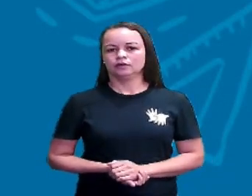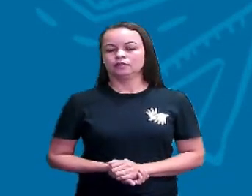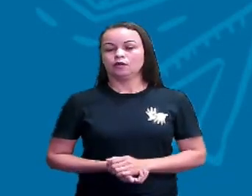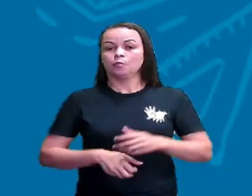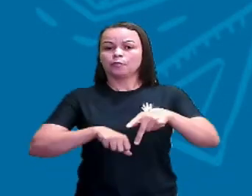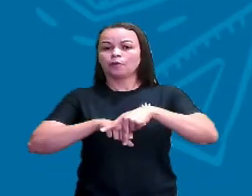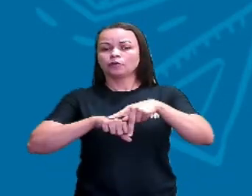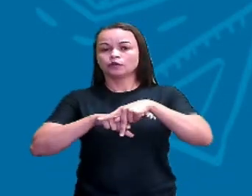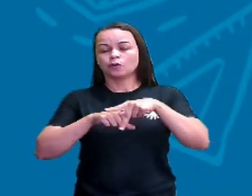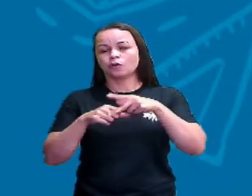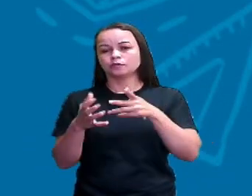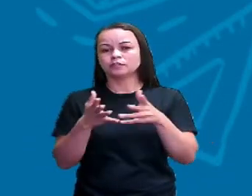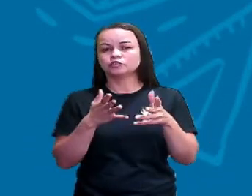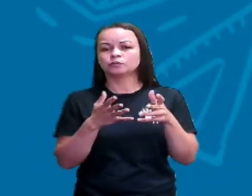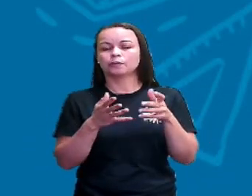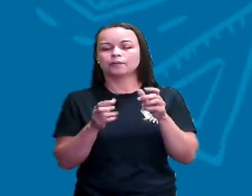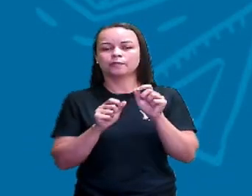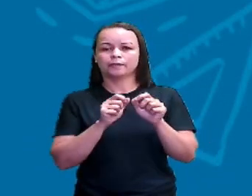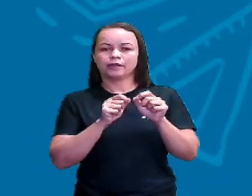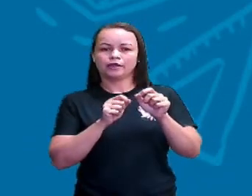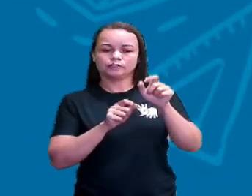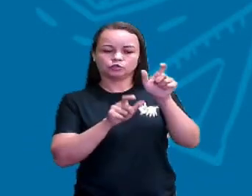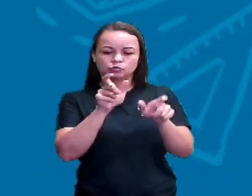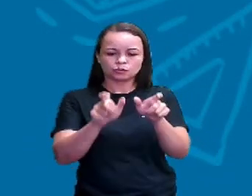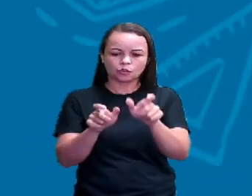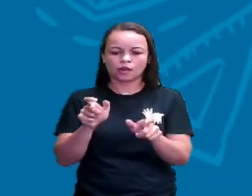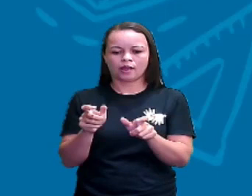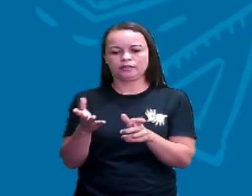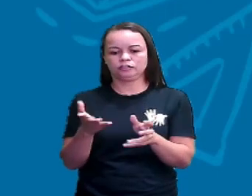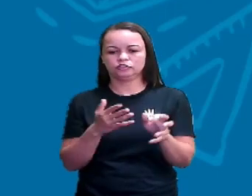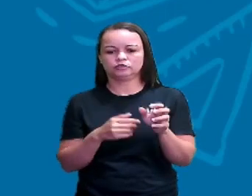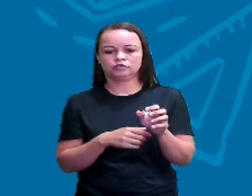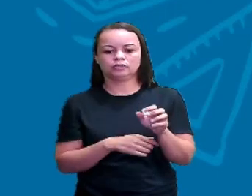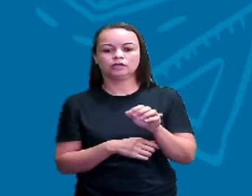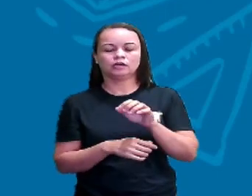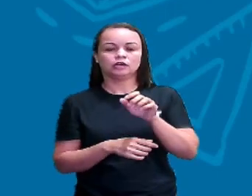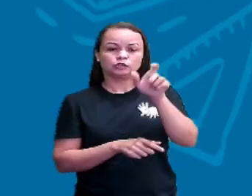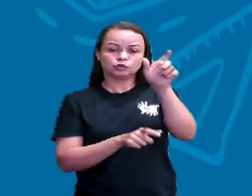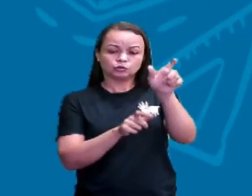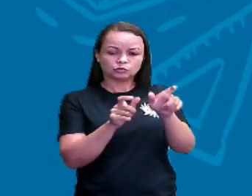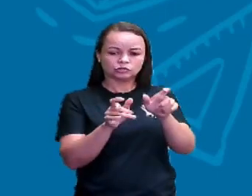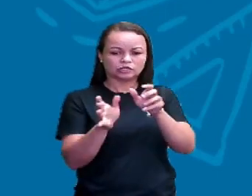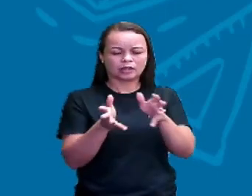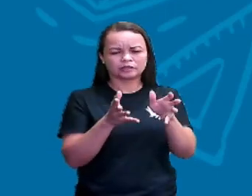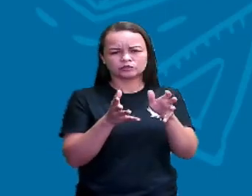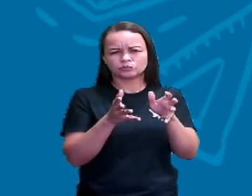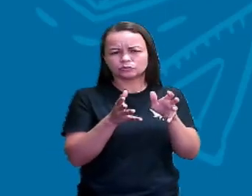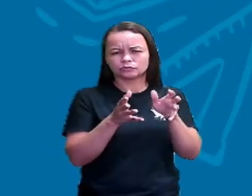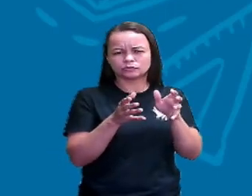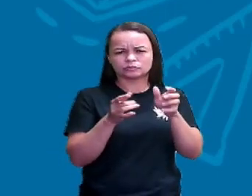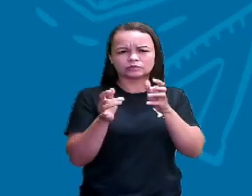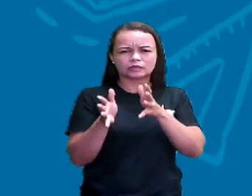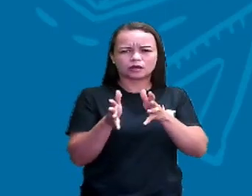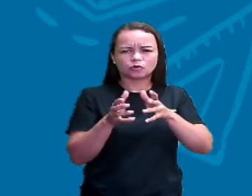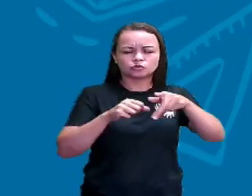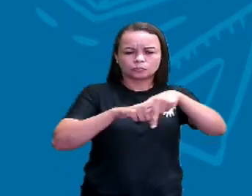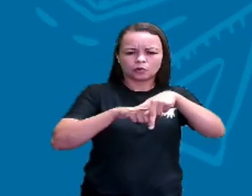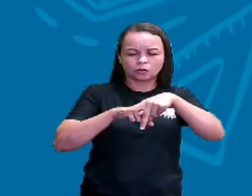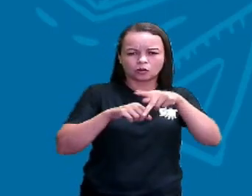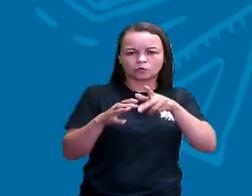personales de sujeito? Os pronomes pessoais são aqueles que designam